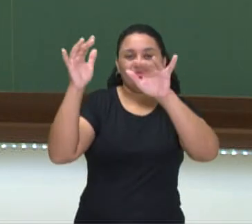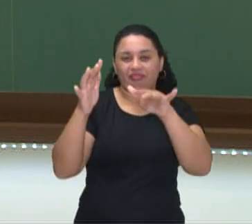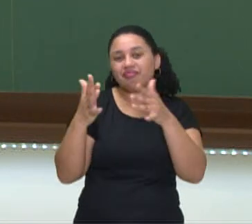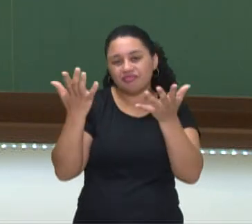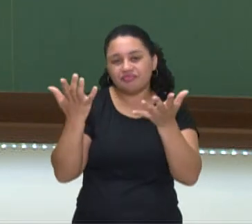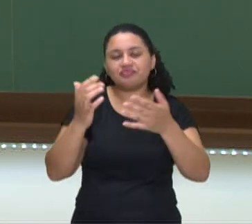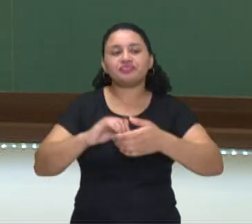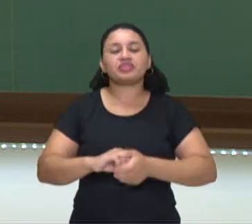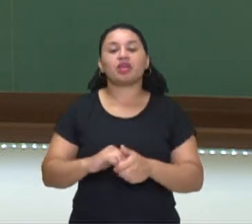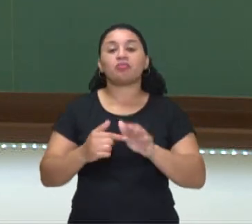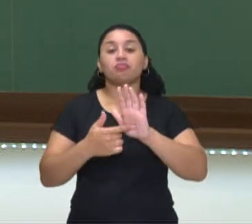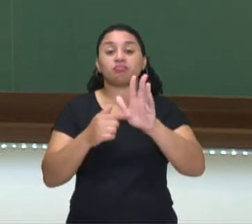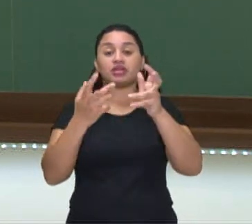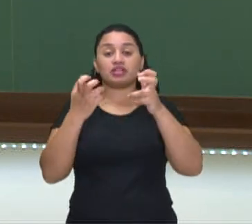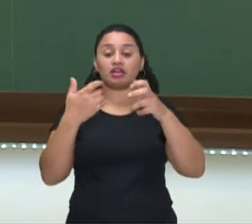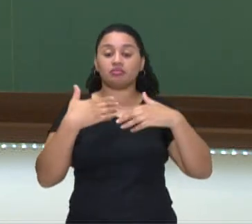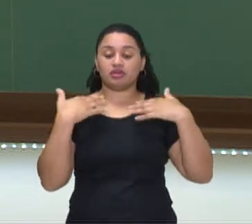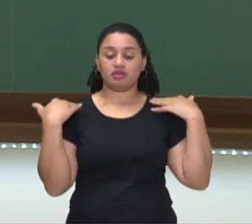em azul,